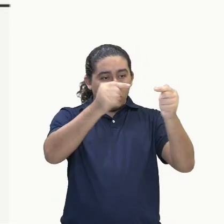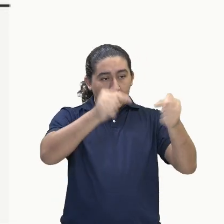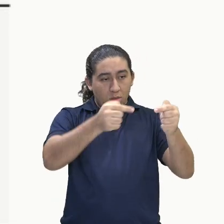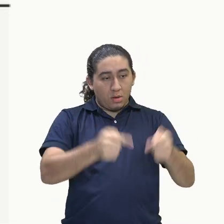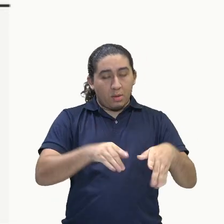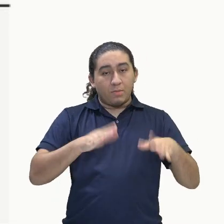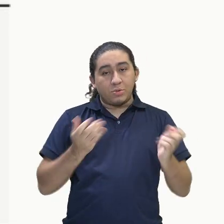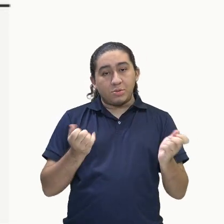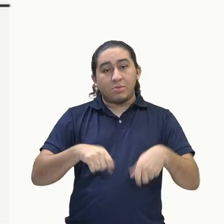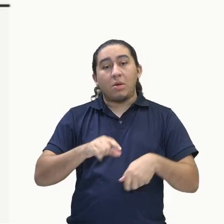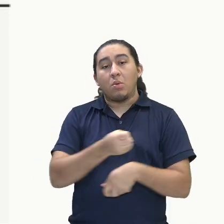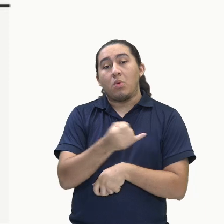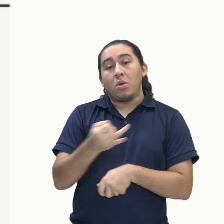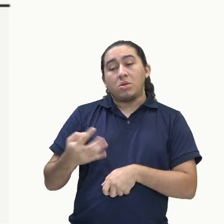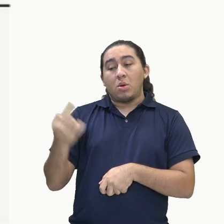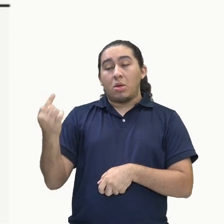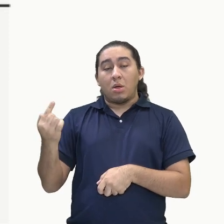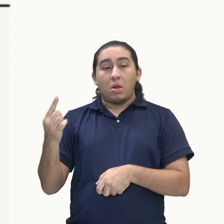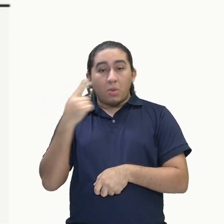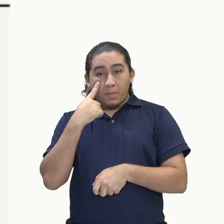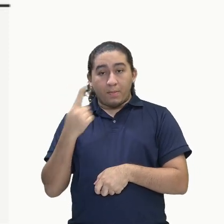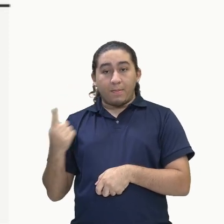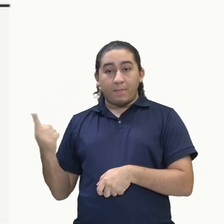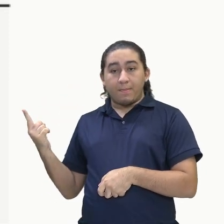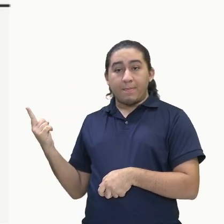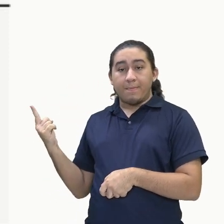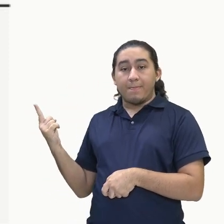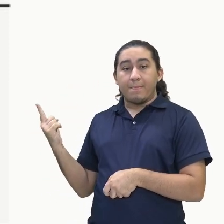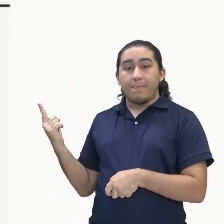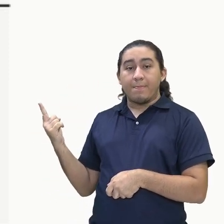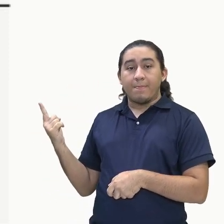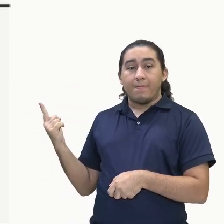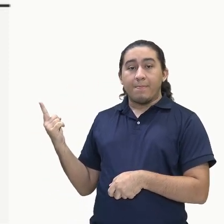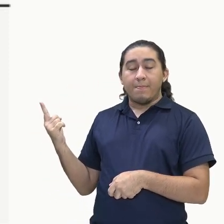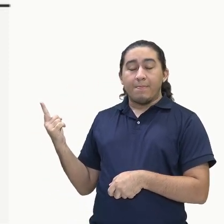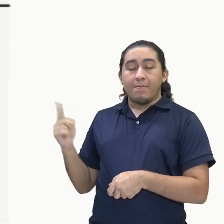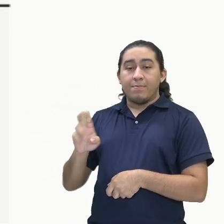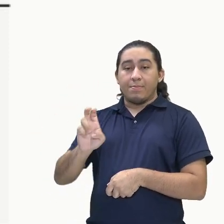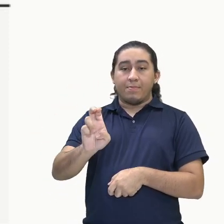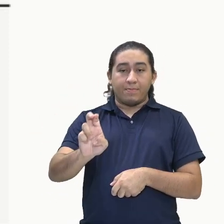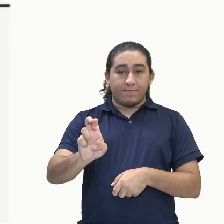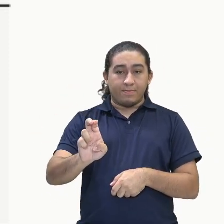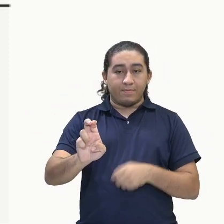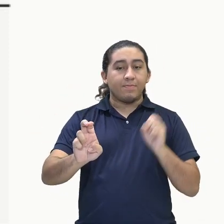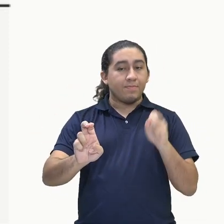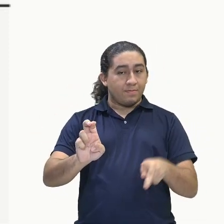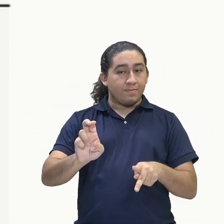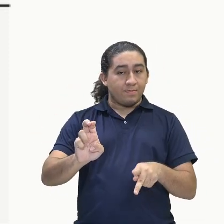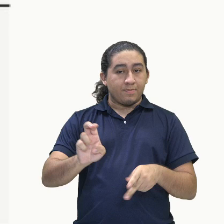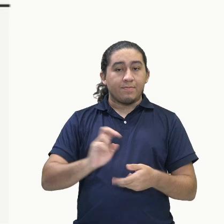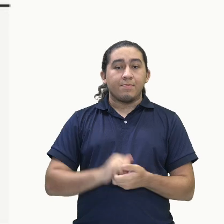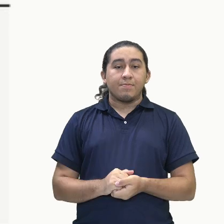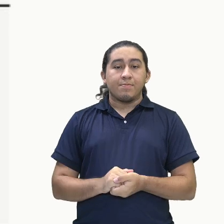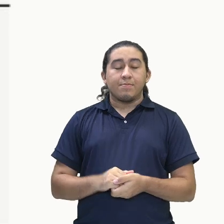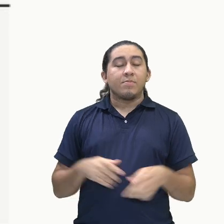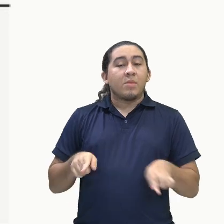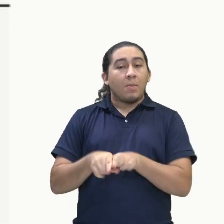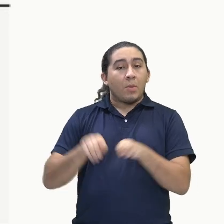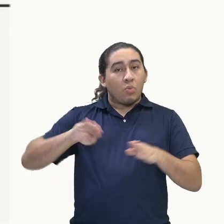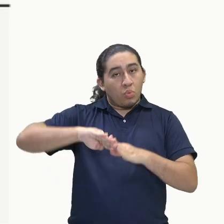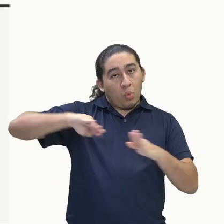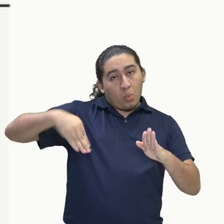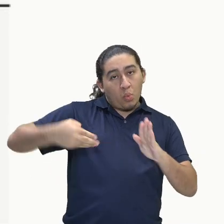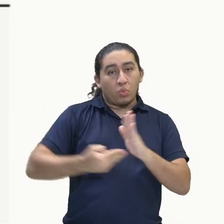São quantas? 1, 2, 3, 4, 5. Beleza. E o total de